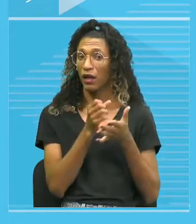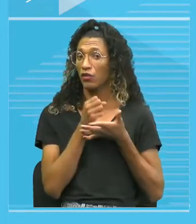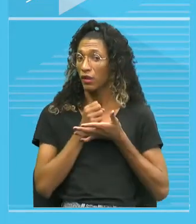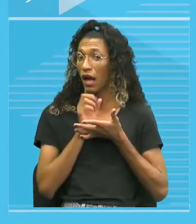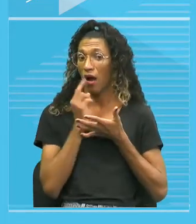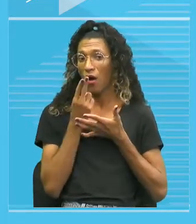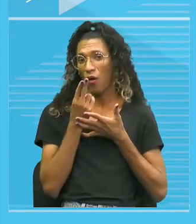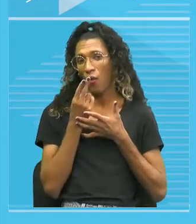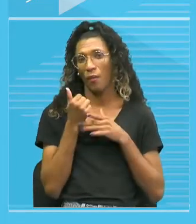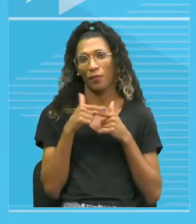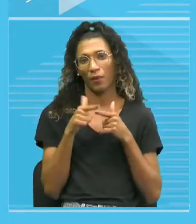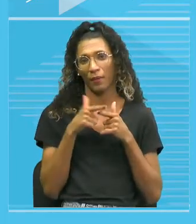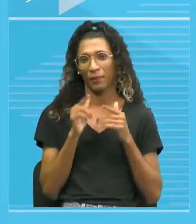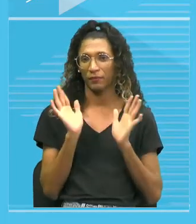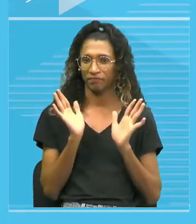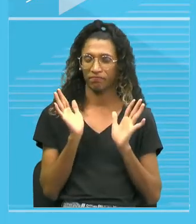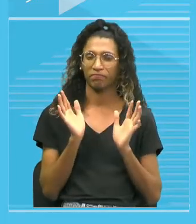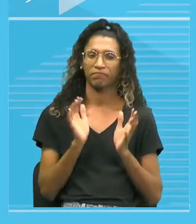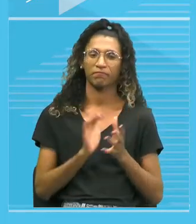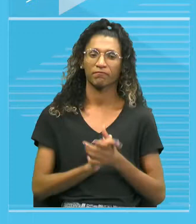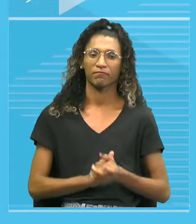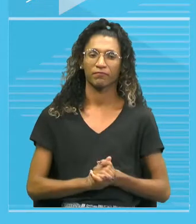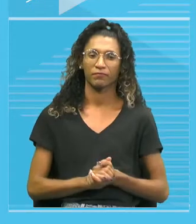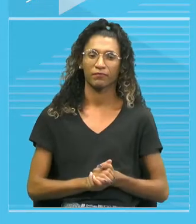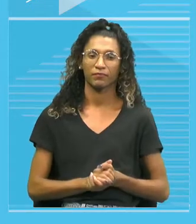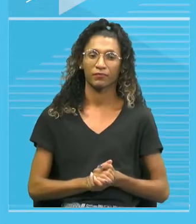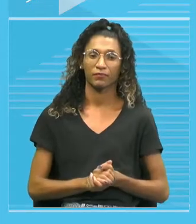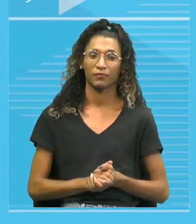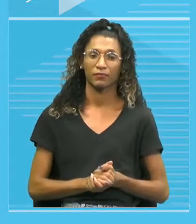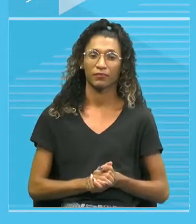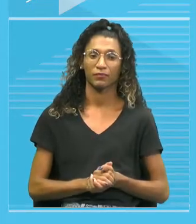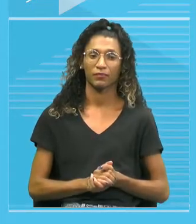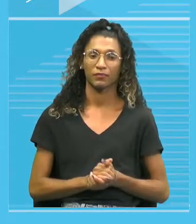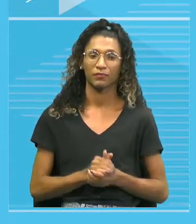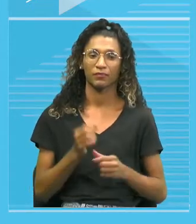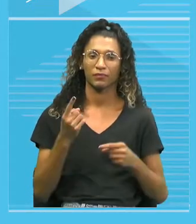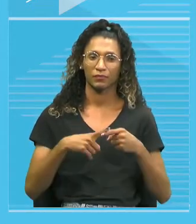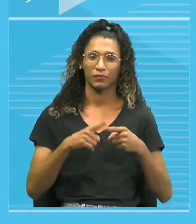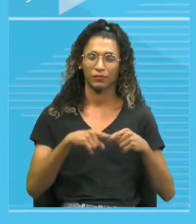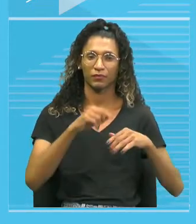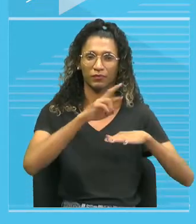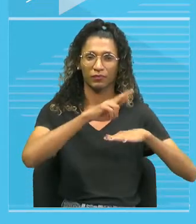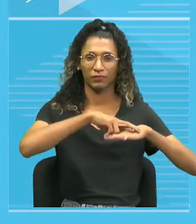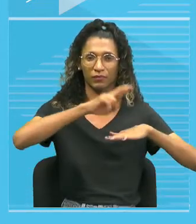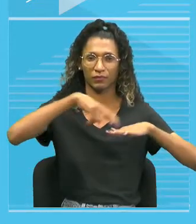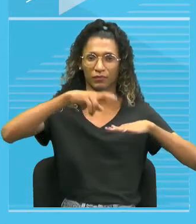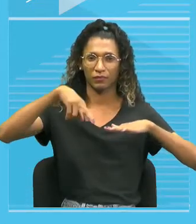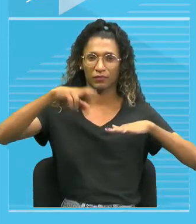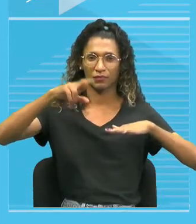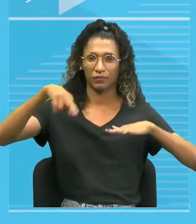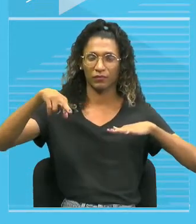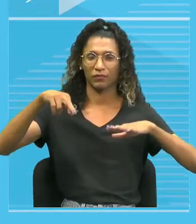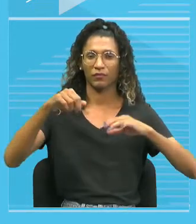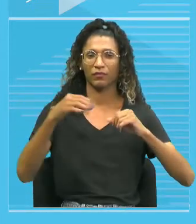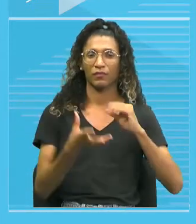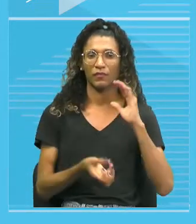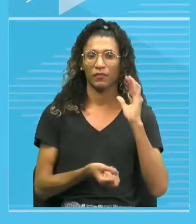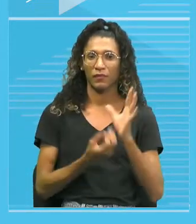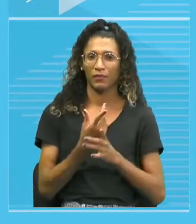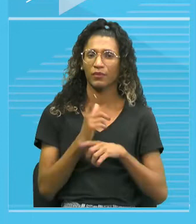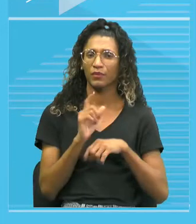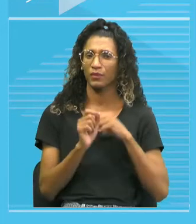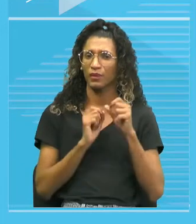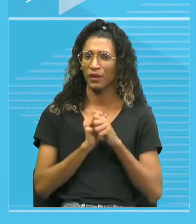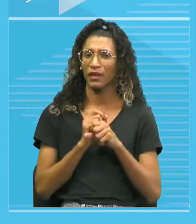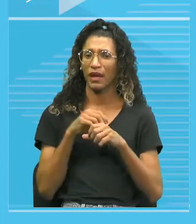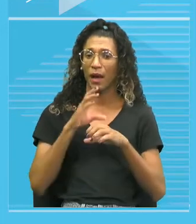benefícios. Então, o primeiro ponto é esse aí. Porque a gente sabe que as radiações, elas geram alterações